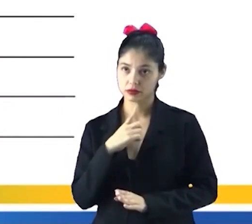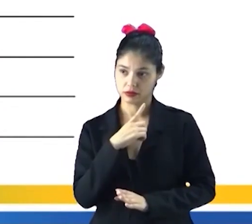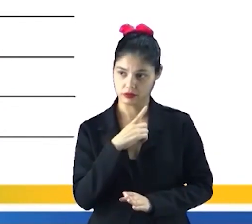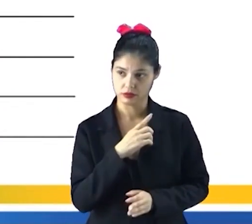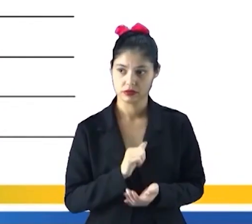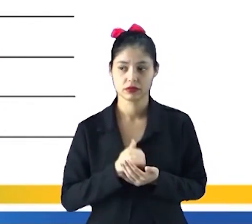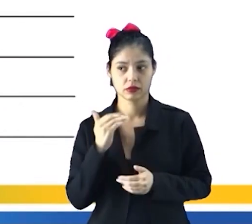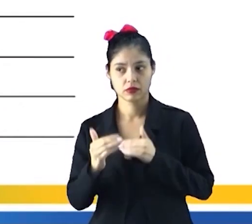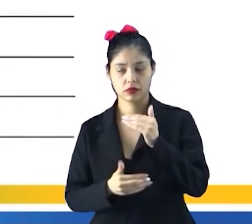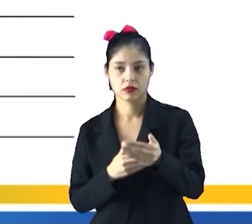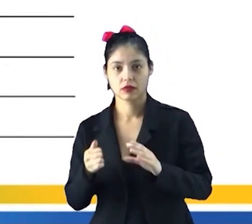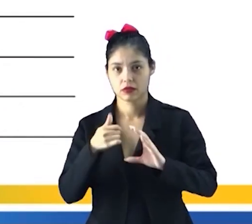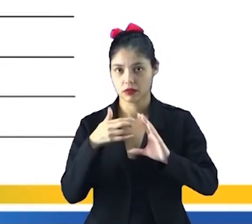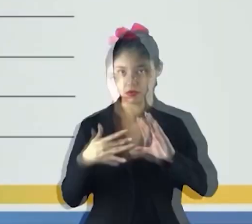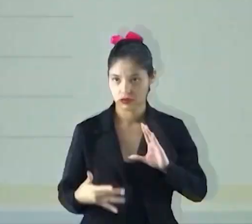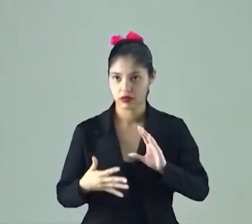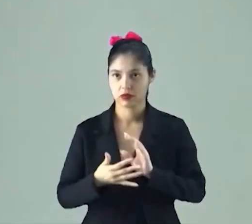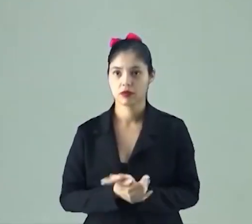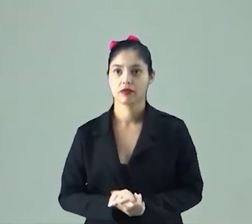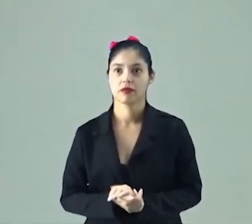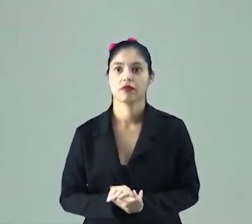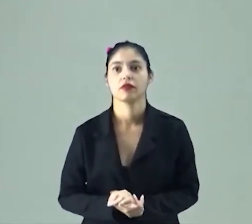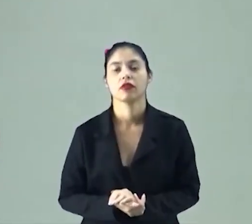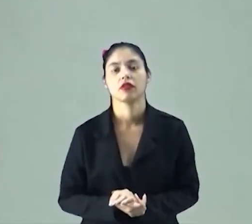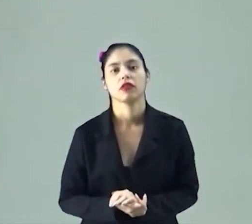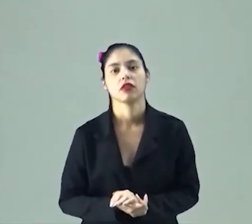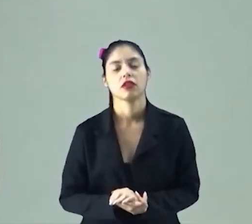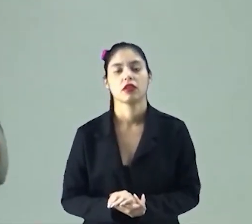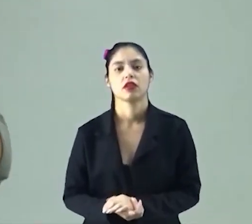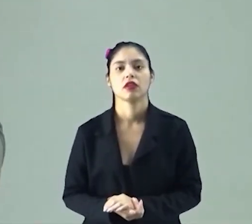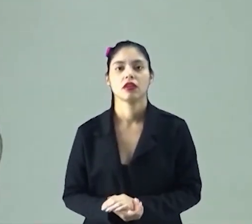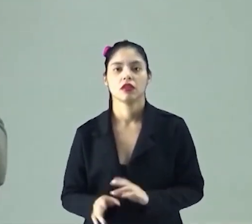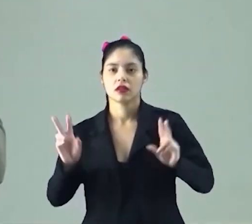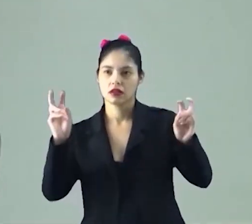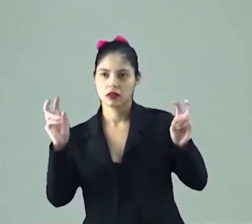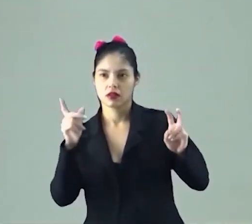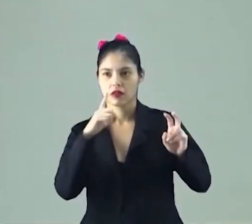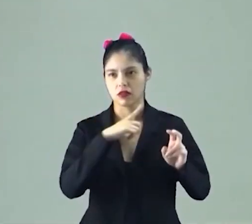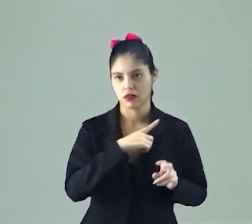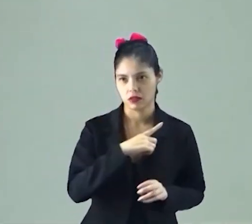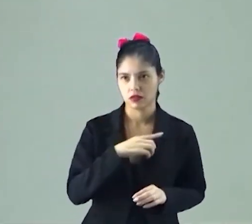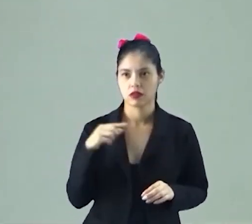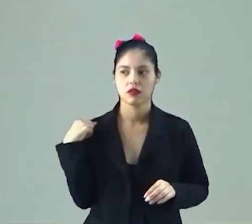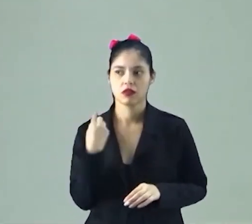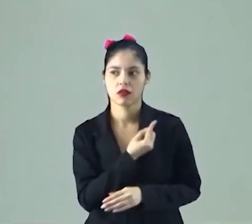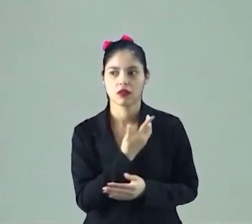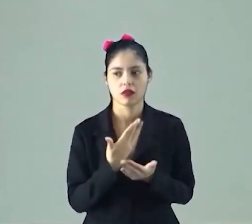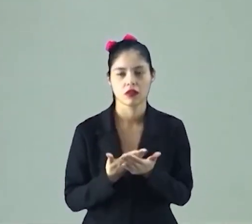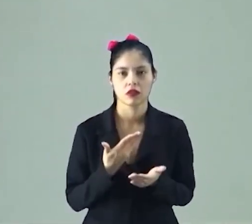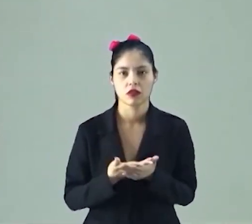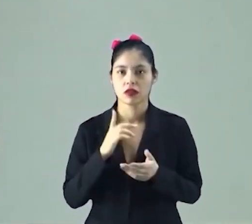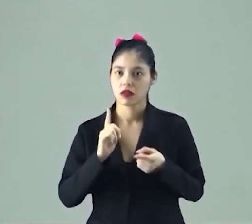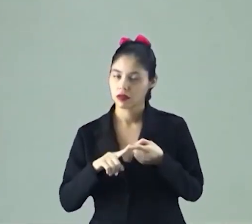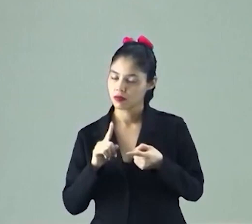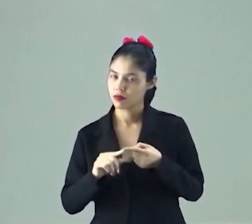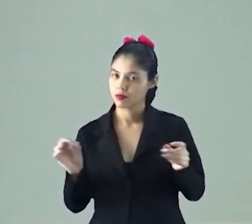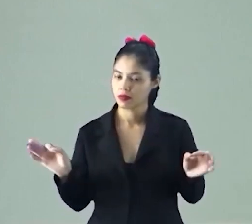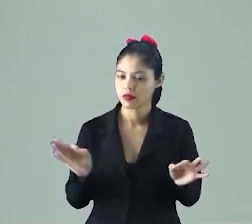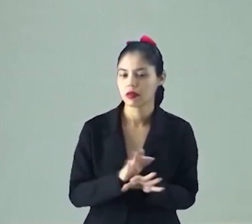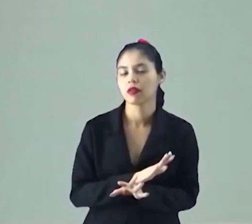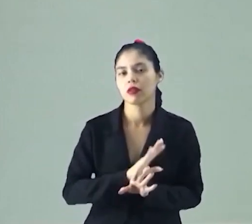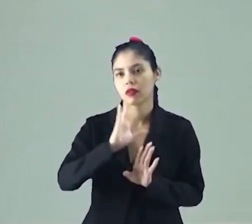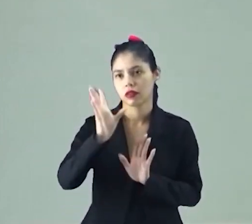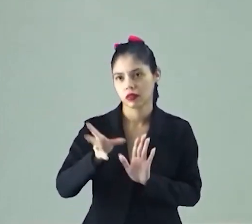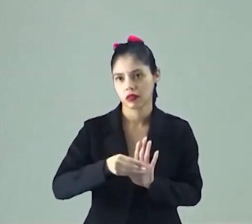houve evolução das espécies. Então, isso é um dilema também dentro do nosso estudo, porque as pessoas